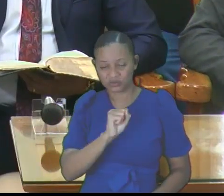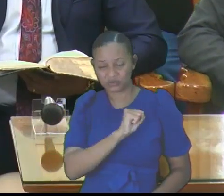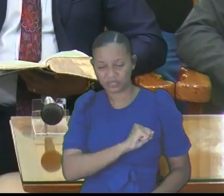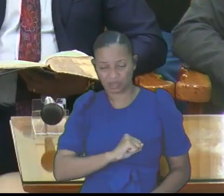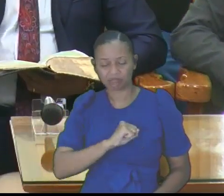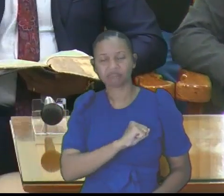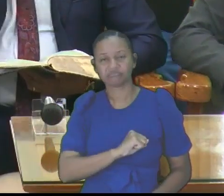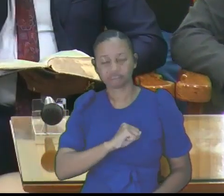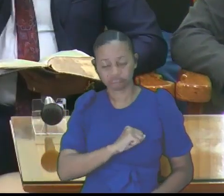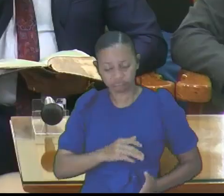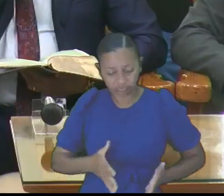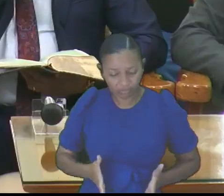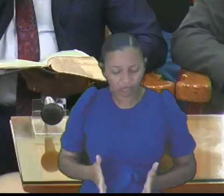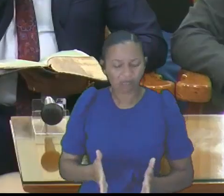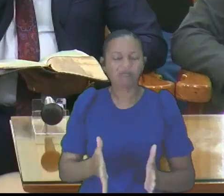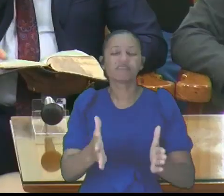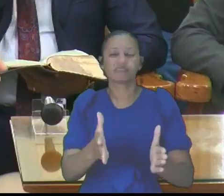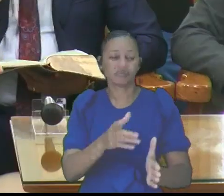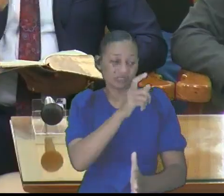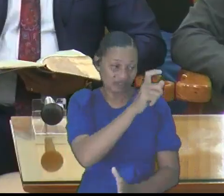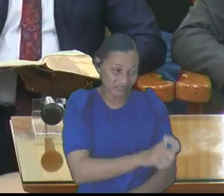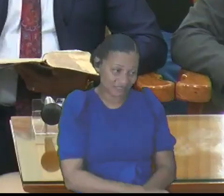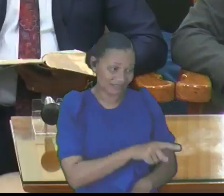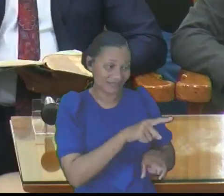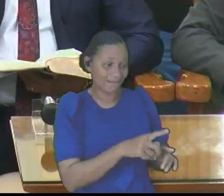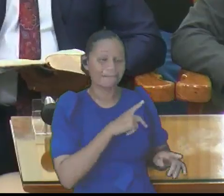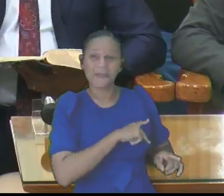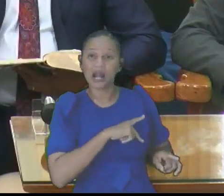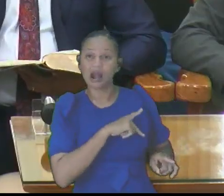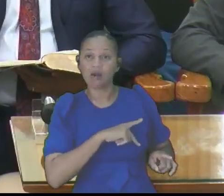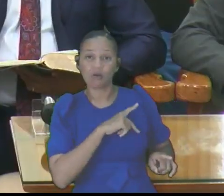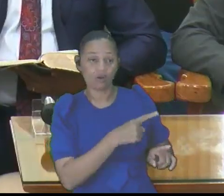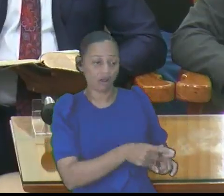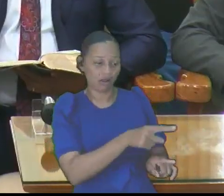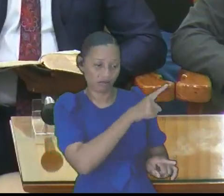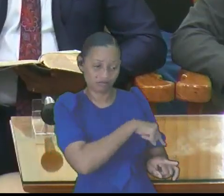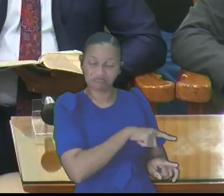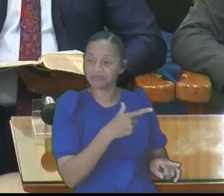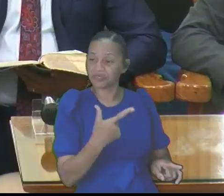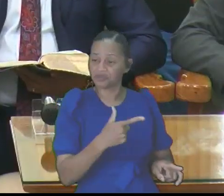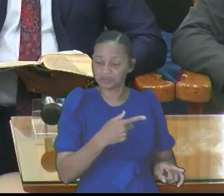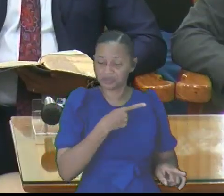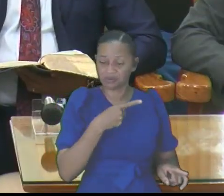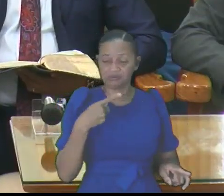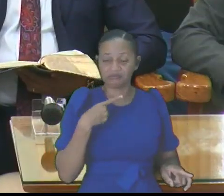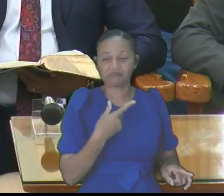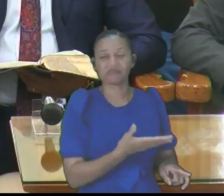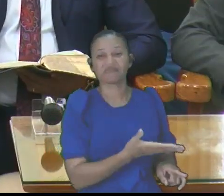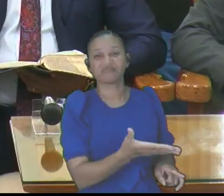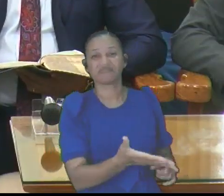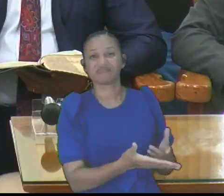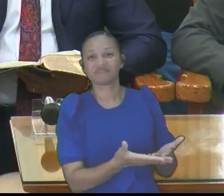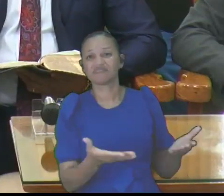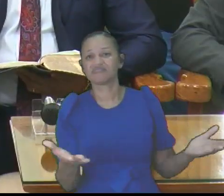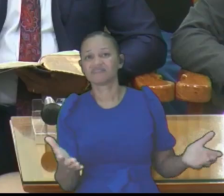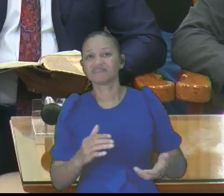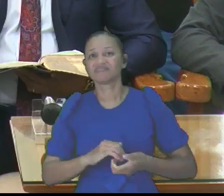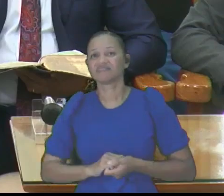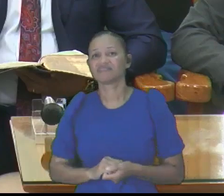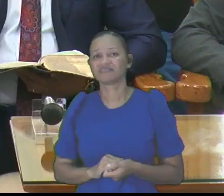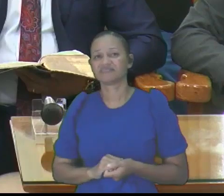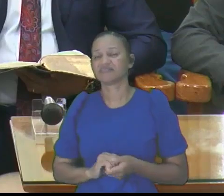Na estrada de onde? Damasco. Não tinha pastor, não tinha crente, nada. Mas ali não